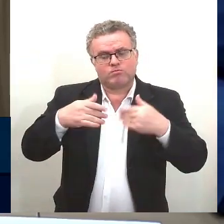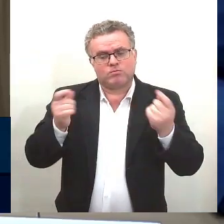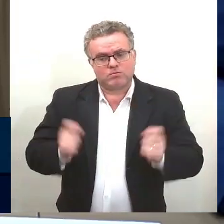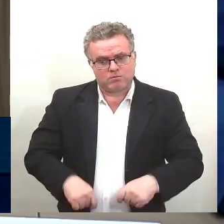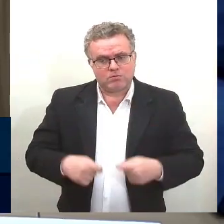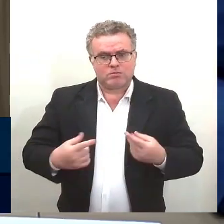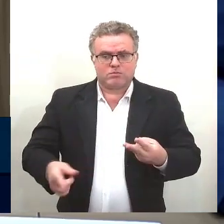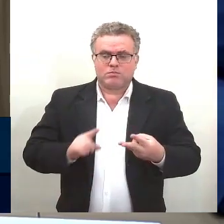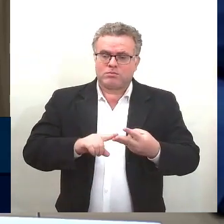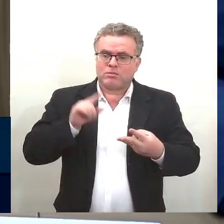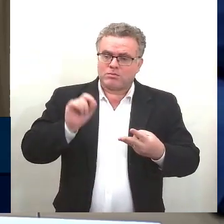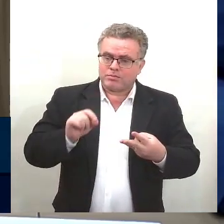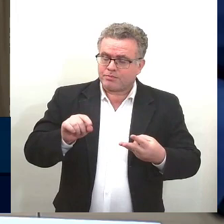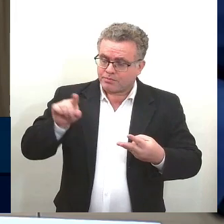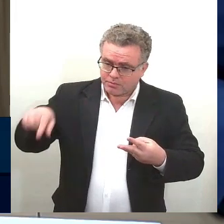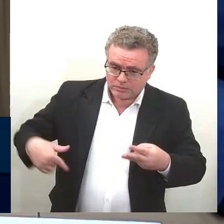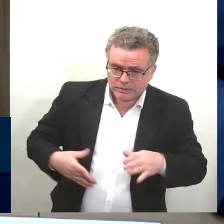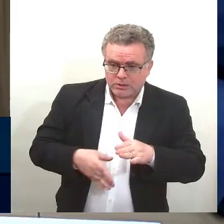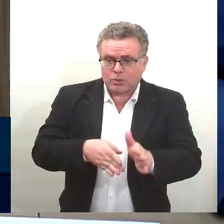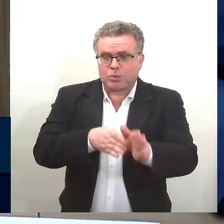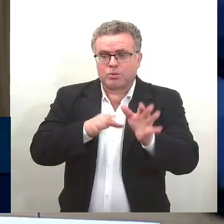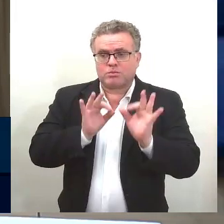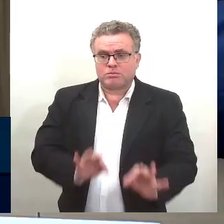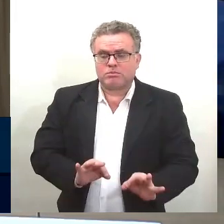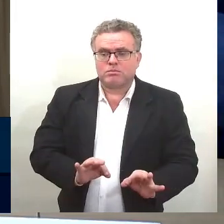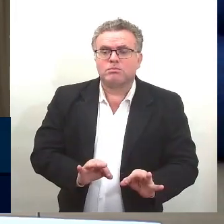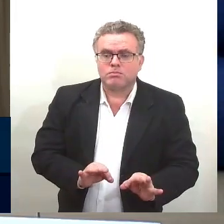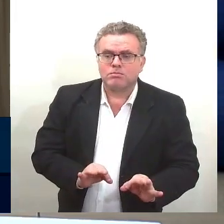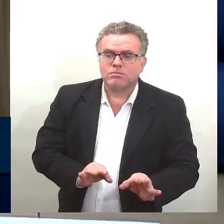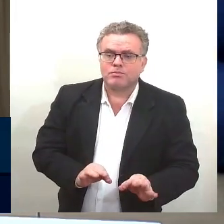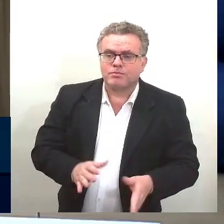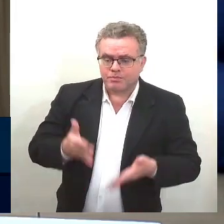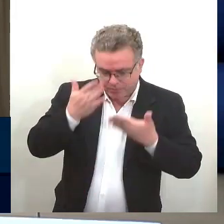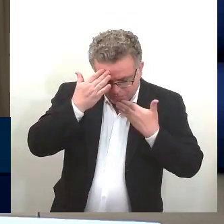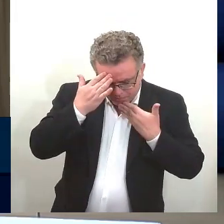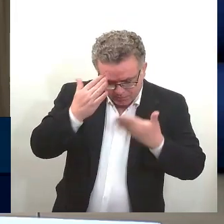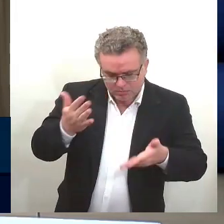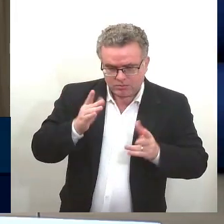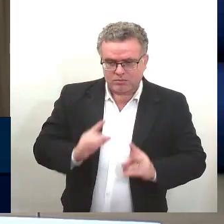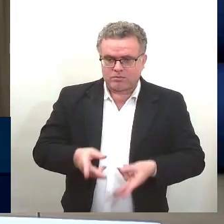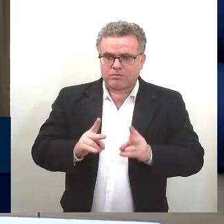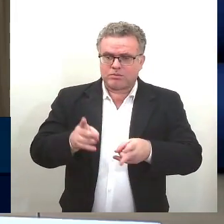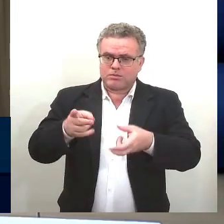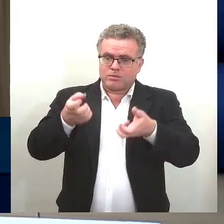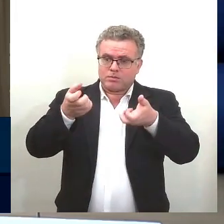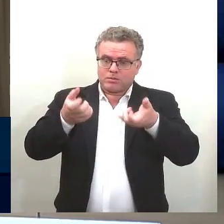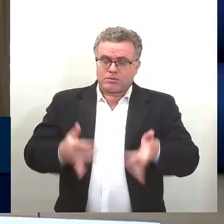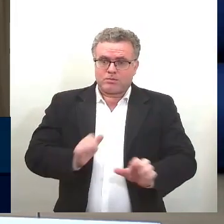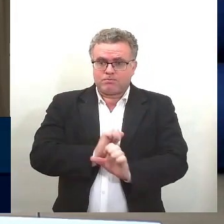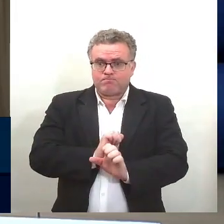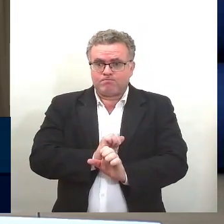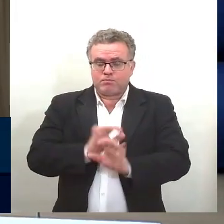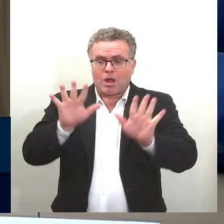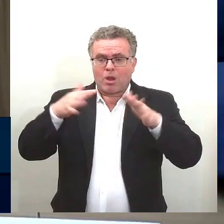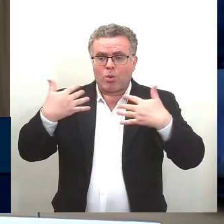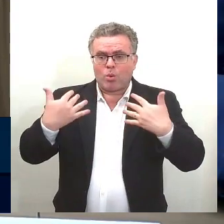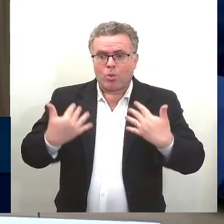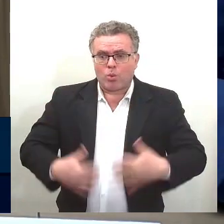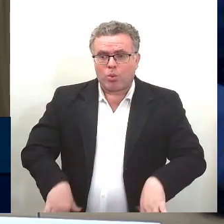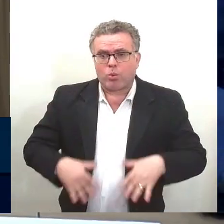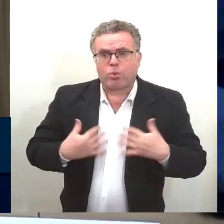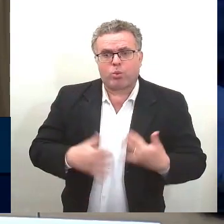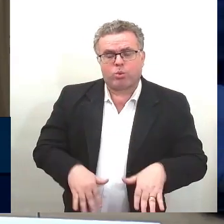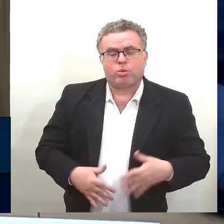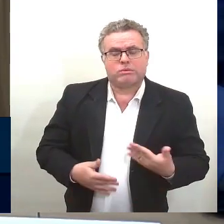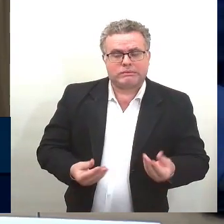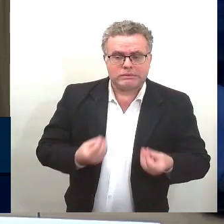E a gente agradece por você trazer essa explanação e ser transparente, trazer todas as informações para a gente, para tirar